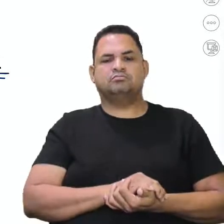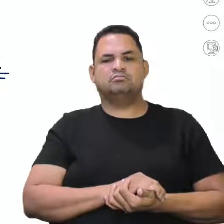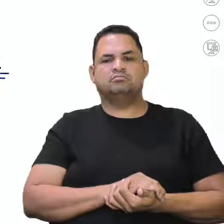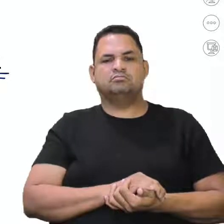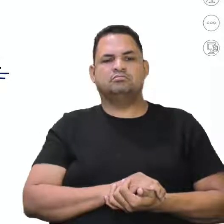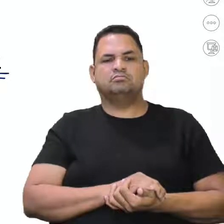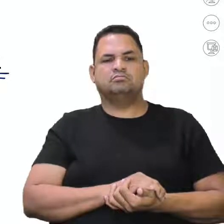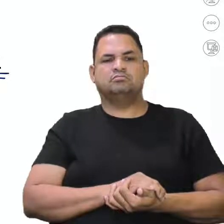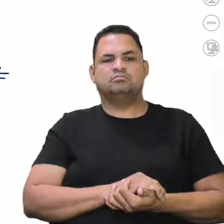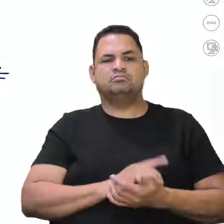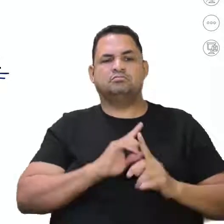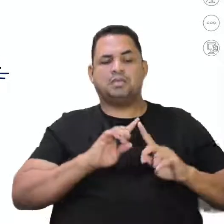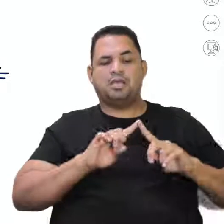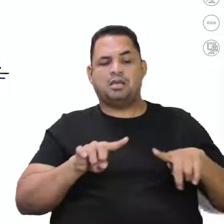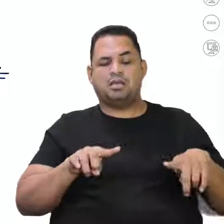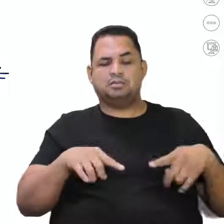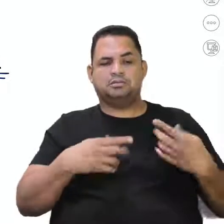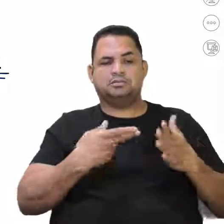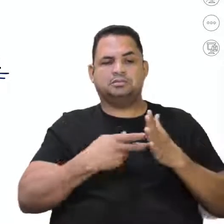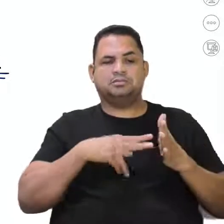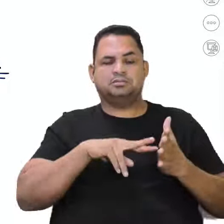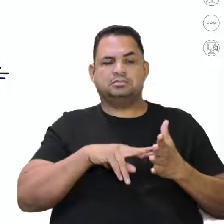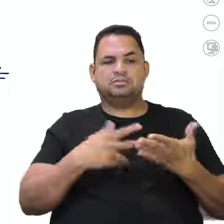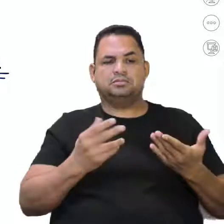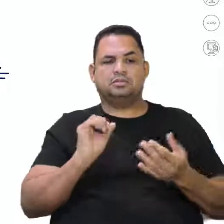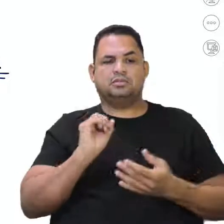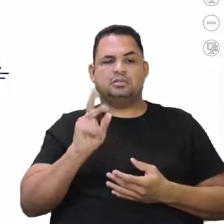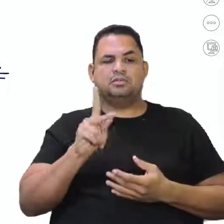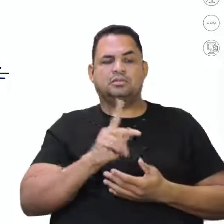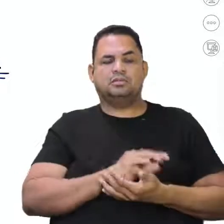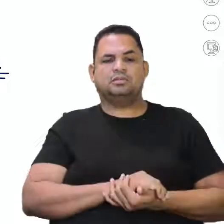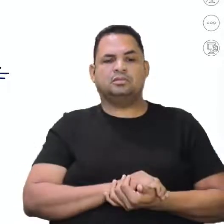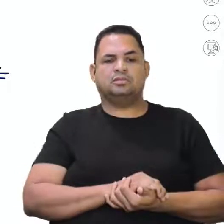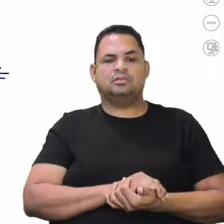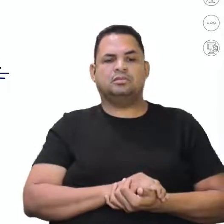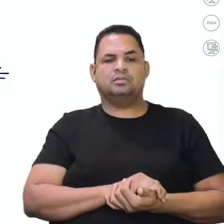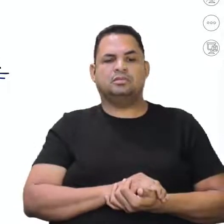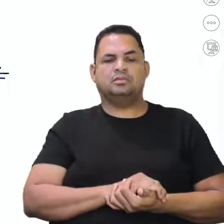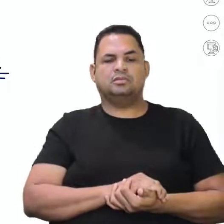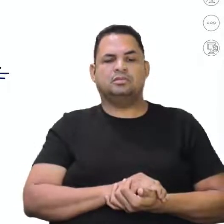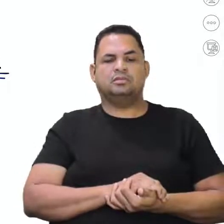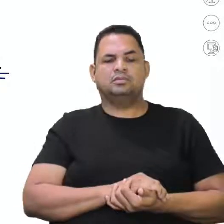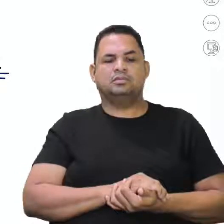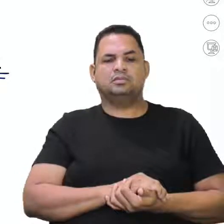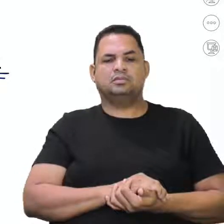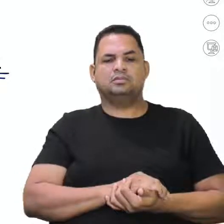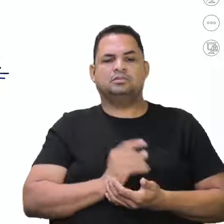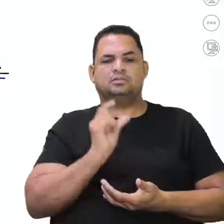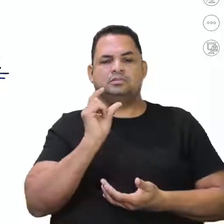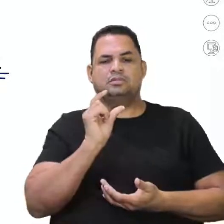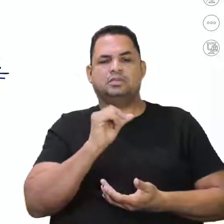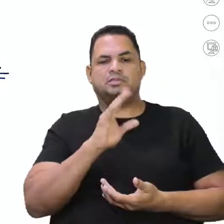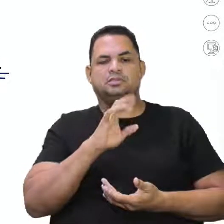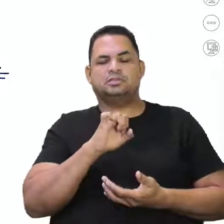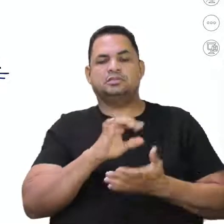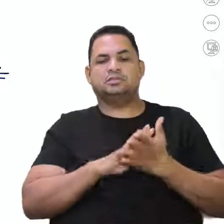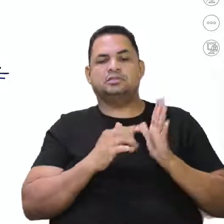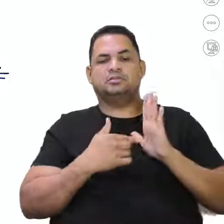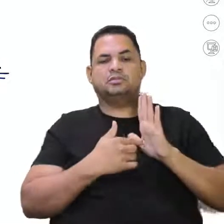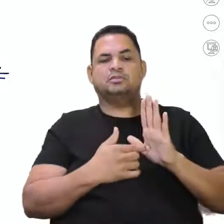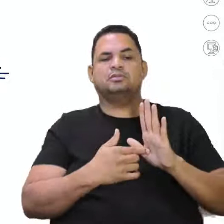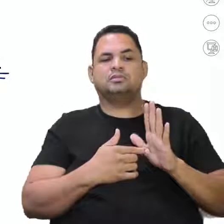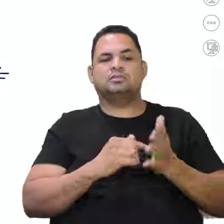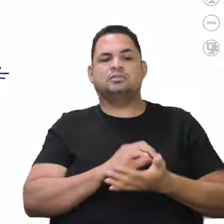Que significa mais. O nosso but significa mais, ok? E o since, essa palavrinha aqui, since, ela expressa o